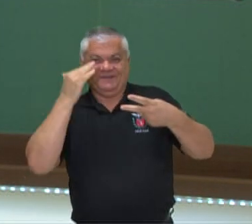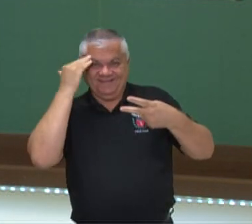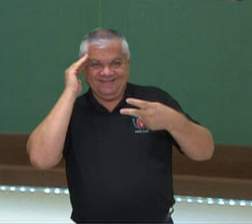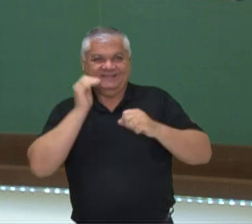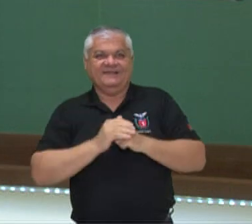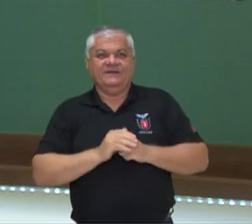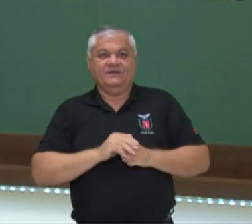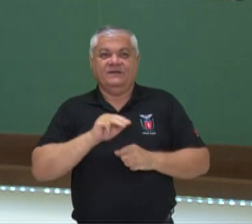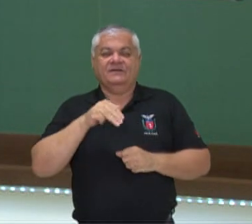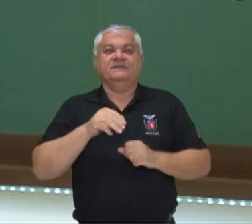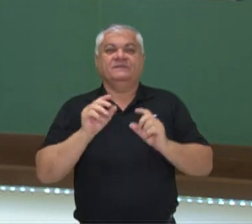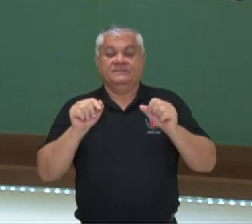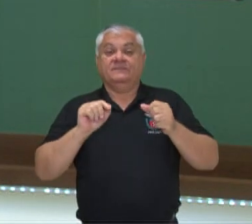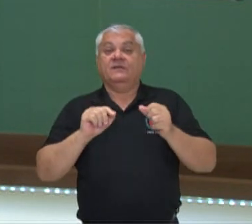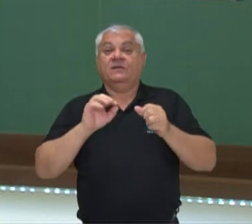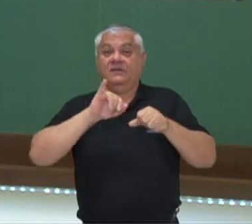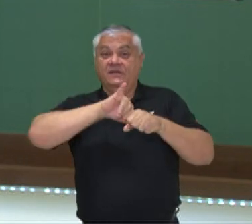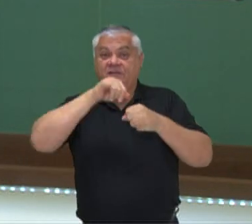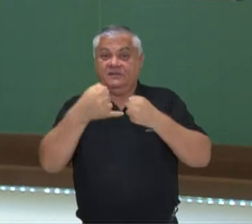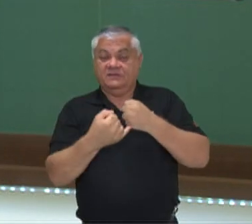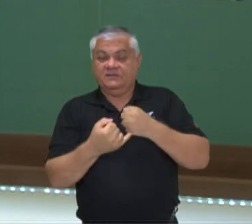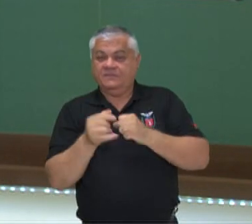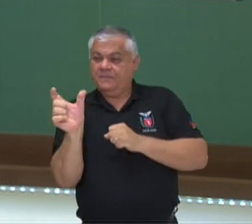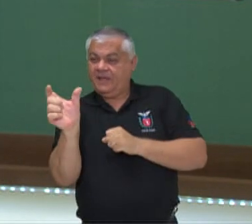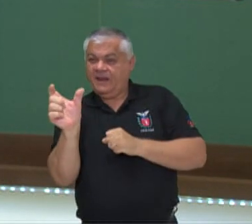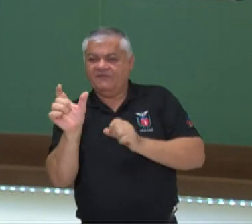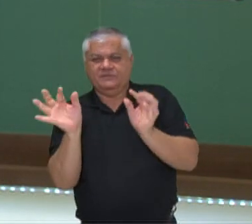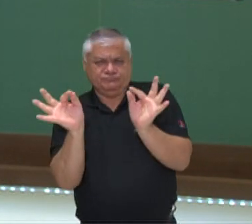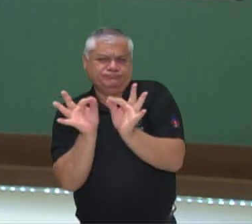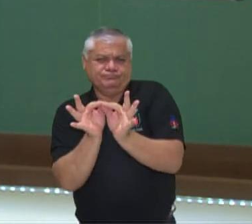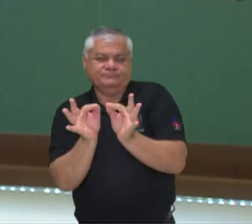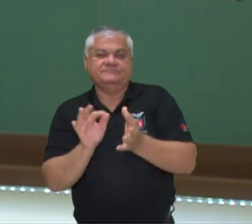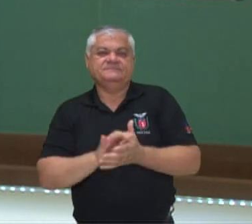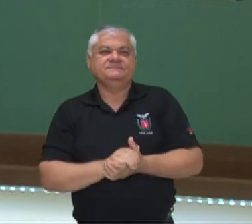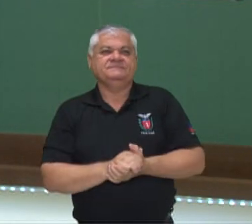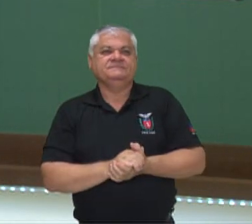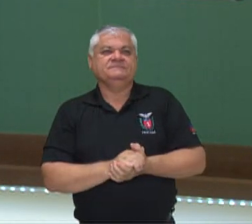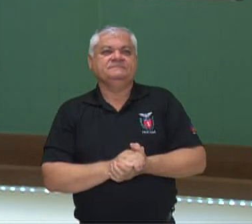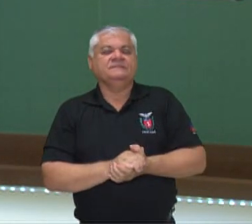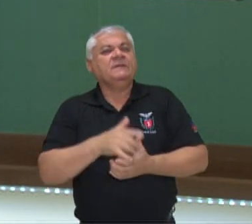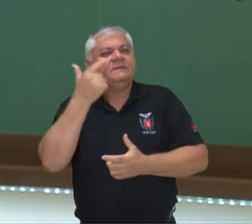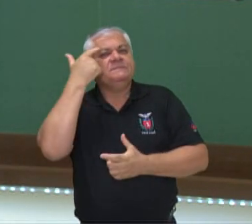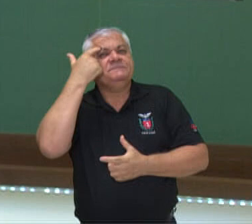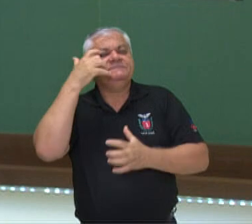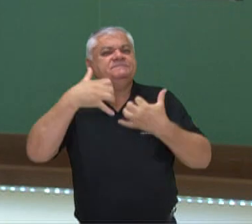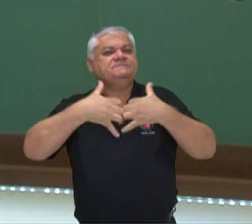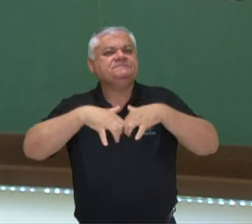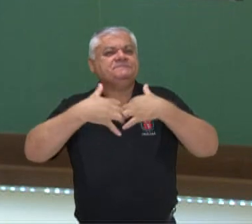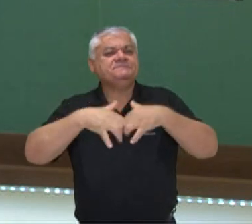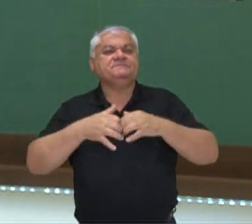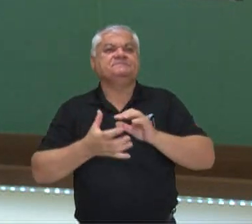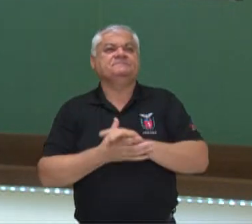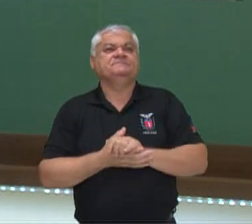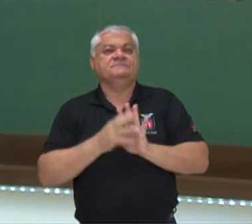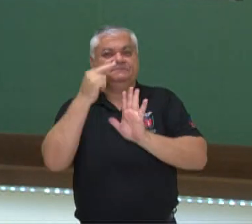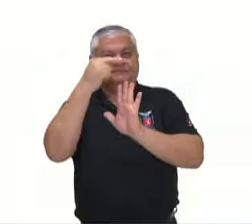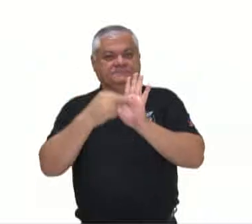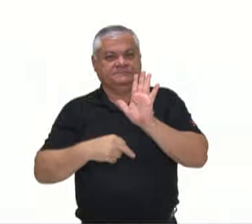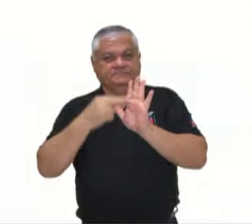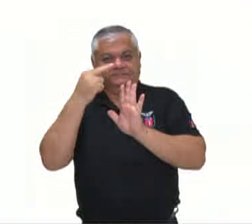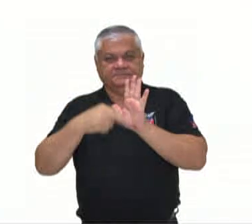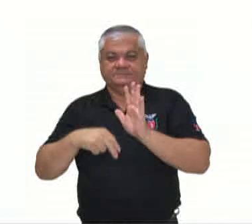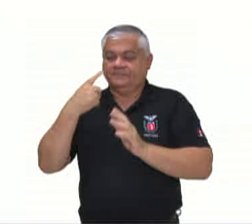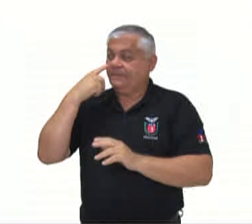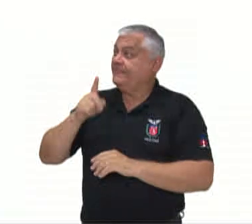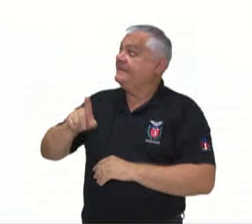ela vale para adjetivos curtos, tá ok? Vamos pensar agora aqui para responder de forma crítica. Olha só.